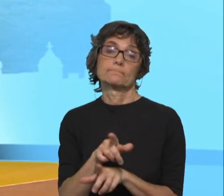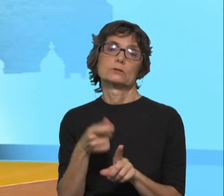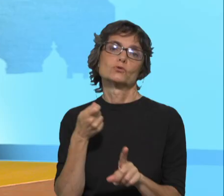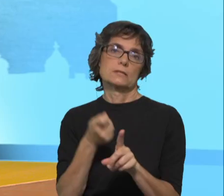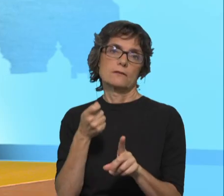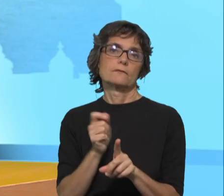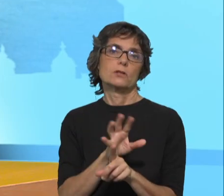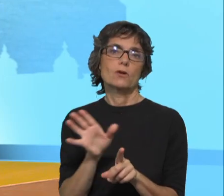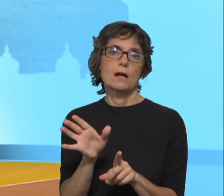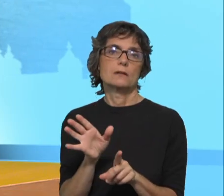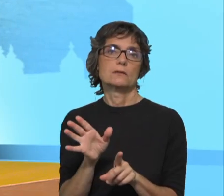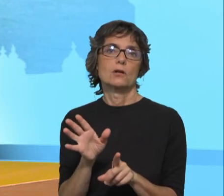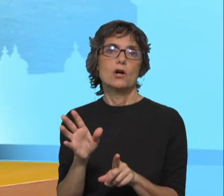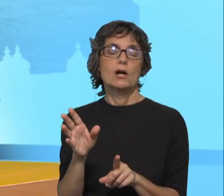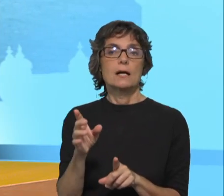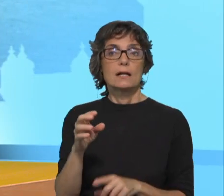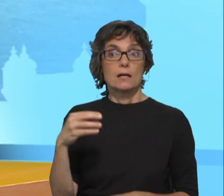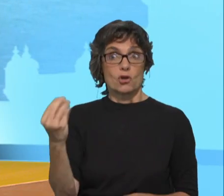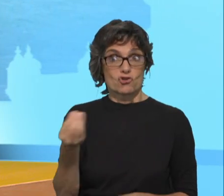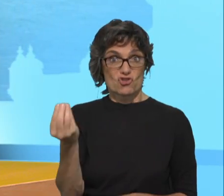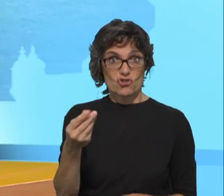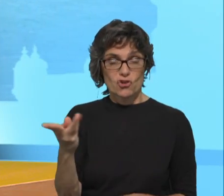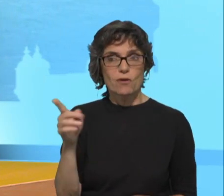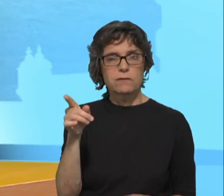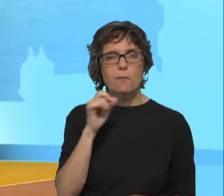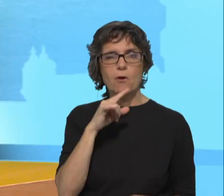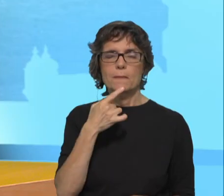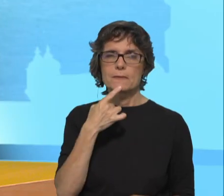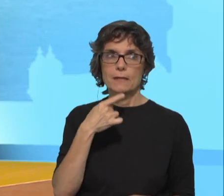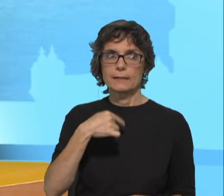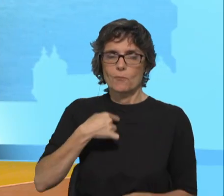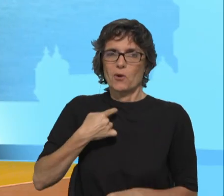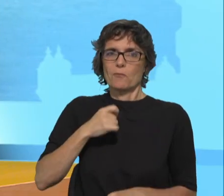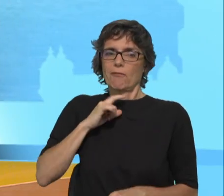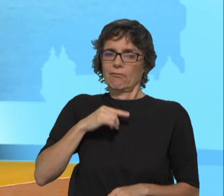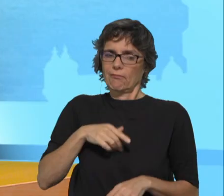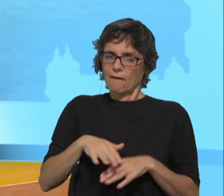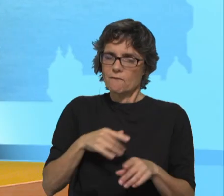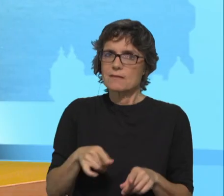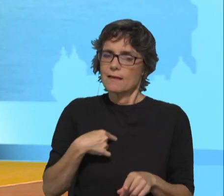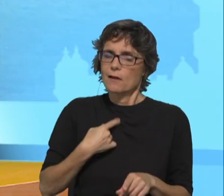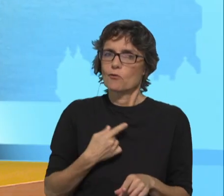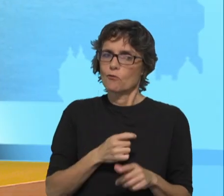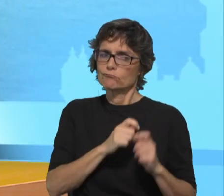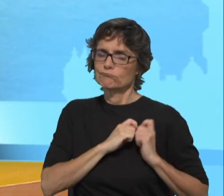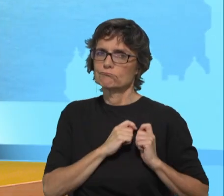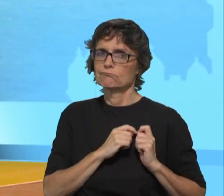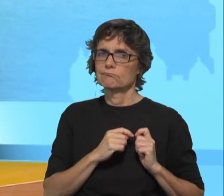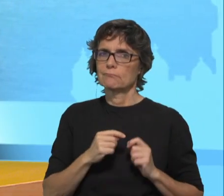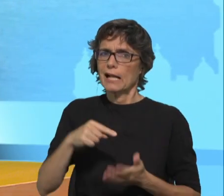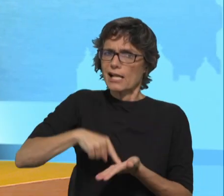desafio de os fazer convencer que este é o momento e que aquilo que eles tantas vezes reclamam,